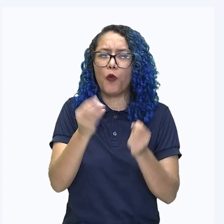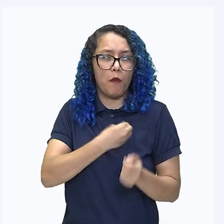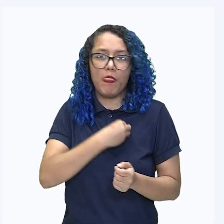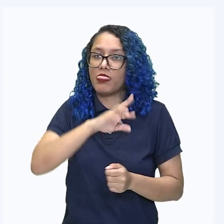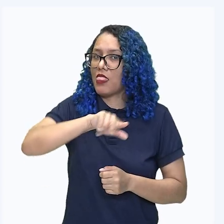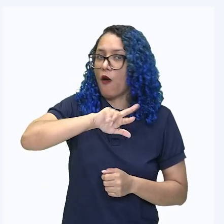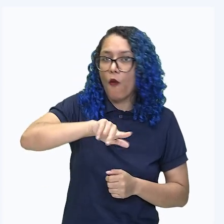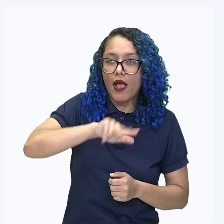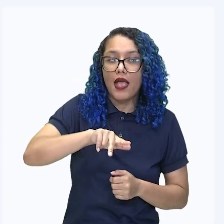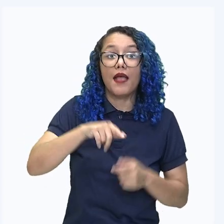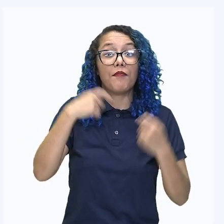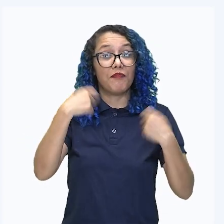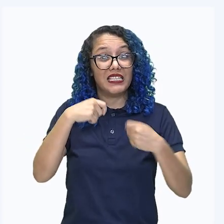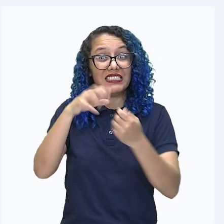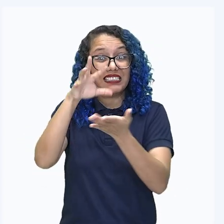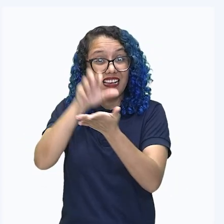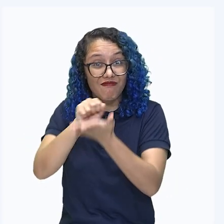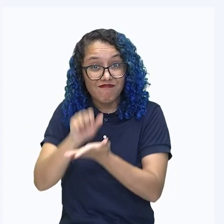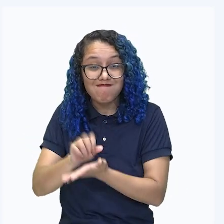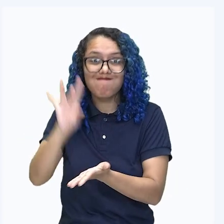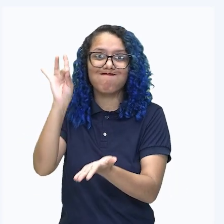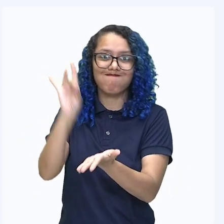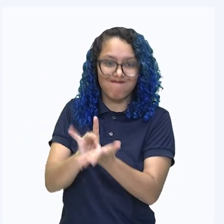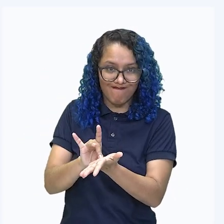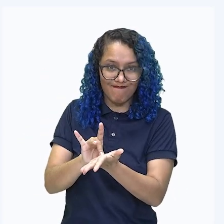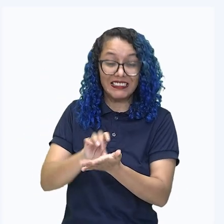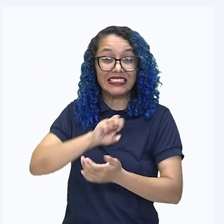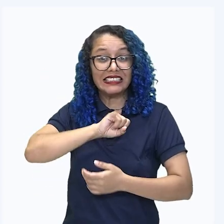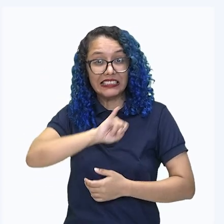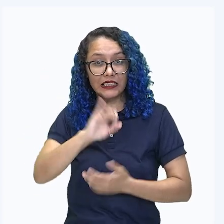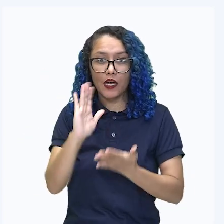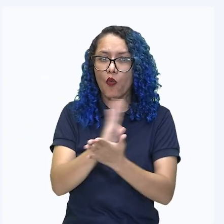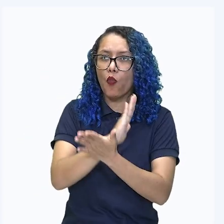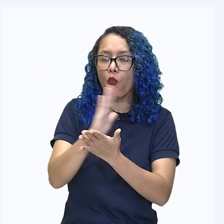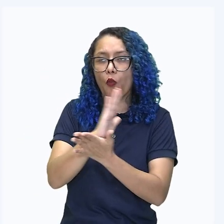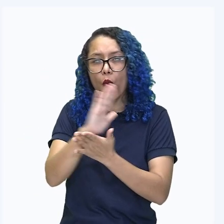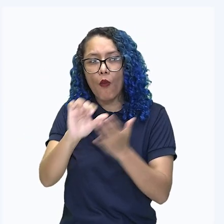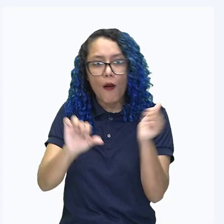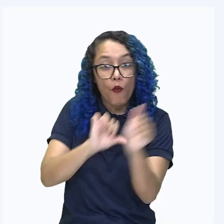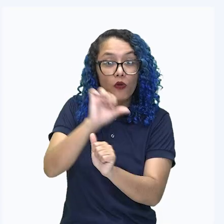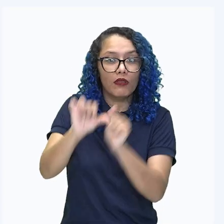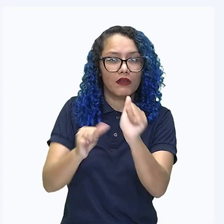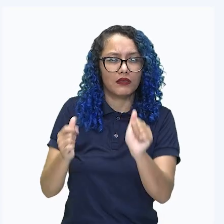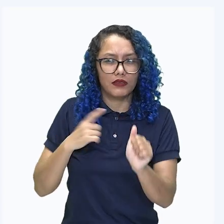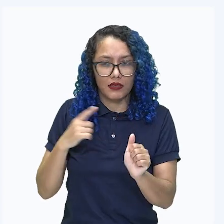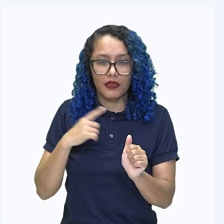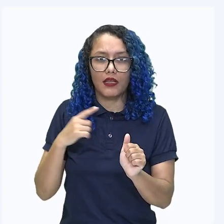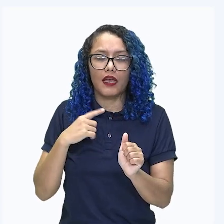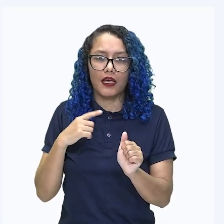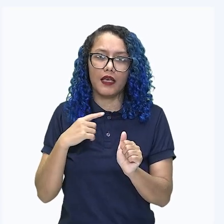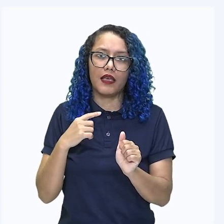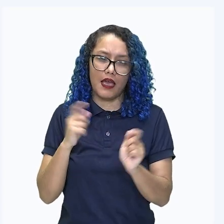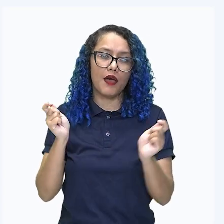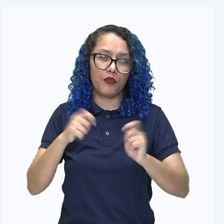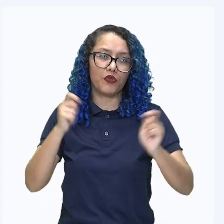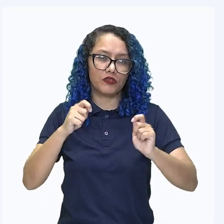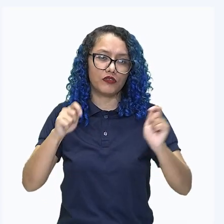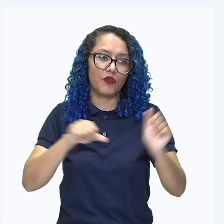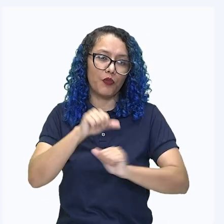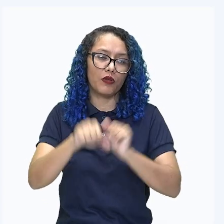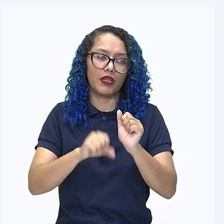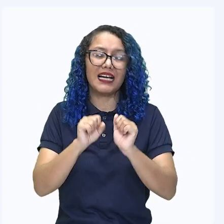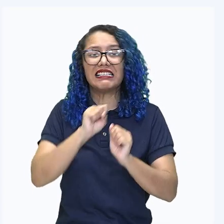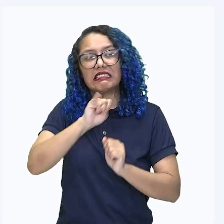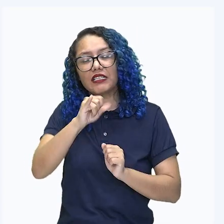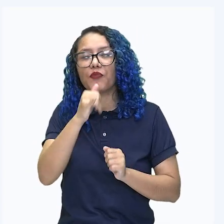vocês precisam registrar esse dia mesmo assim. E se tiver alguma alteração, no caso, vocês conseguem mudar